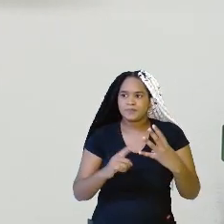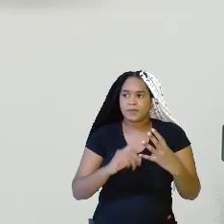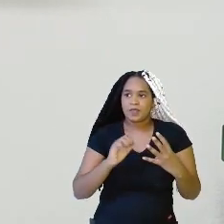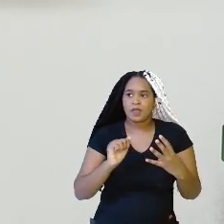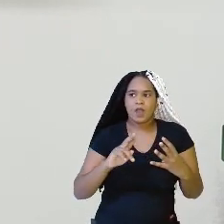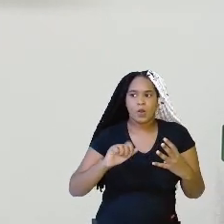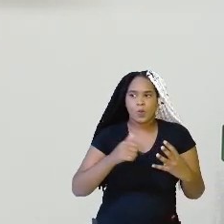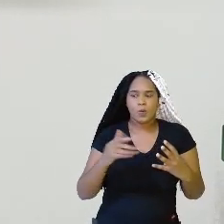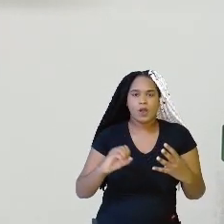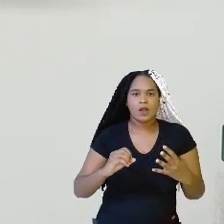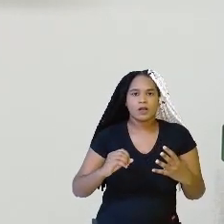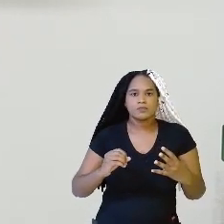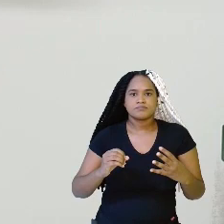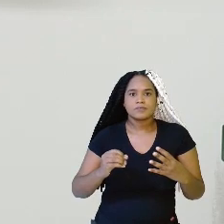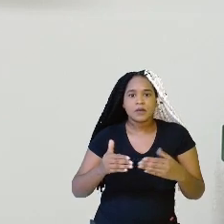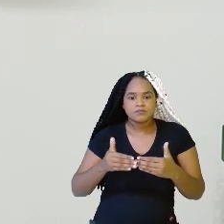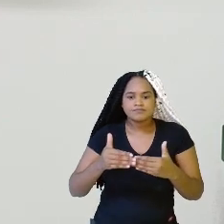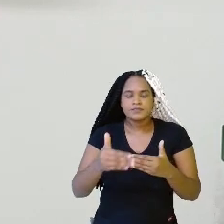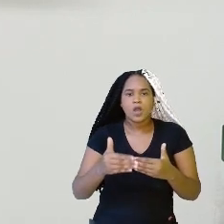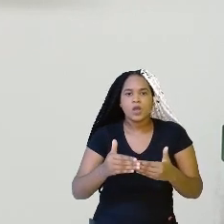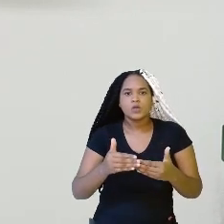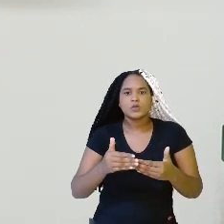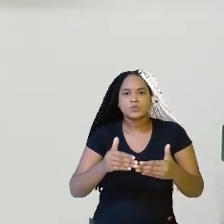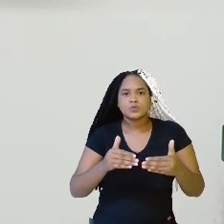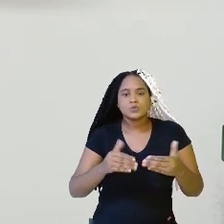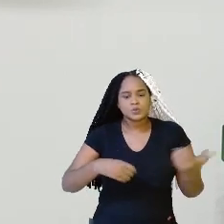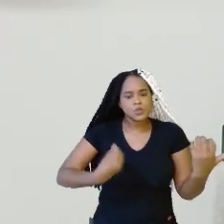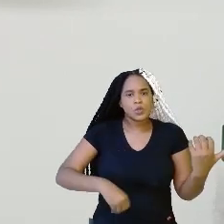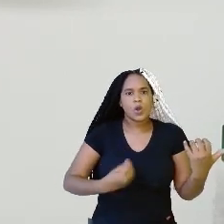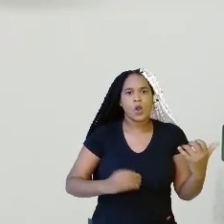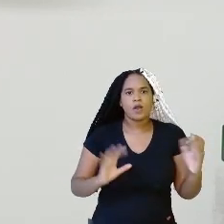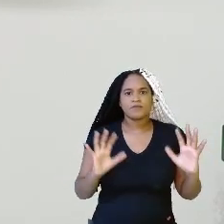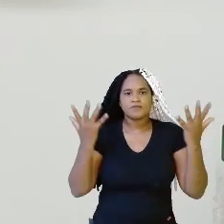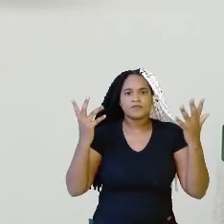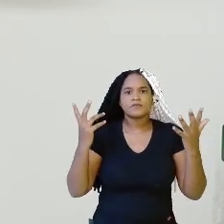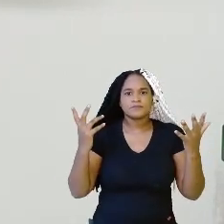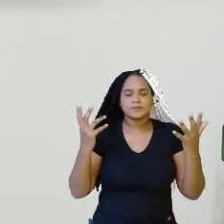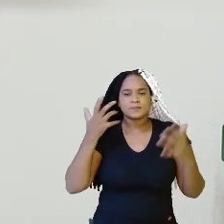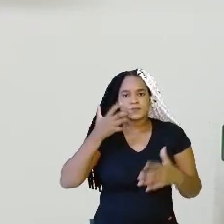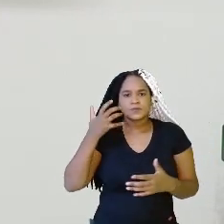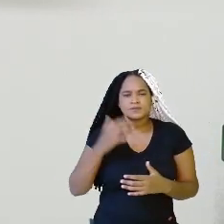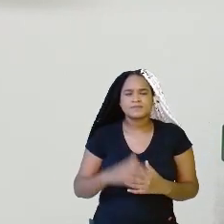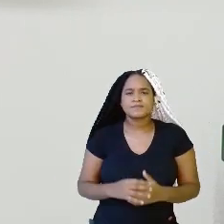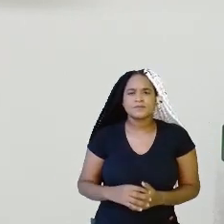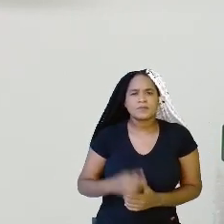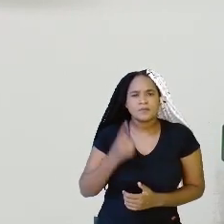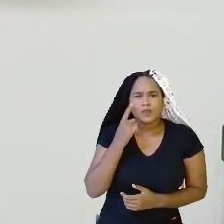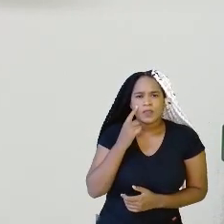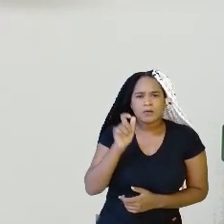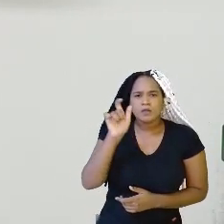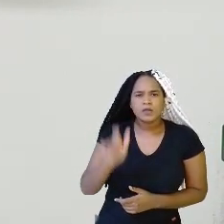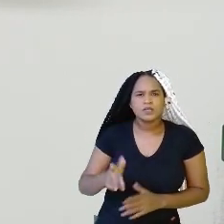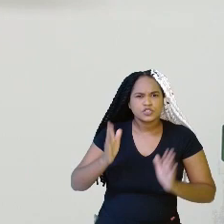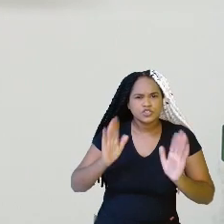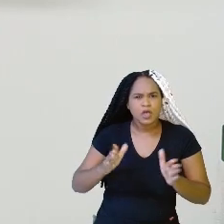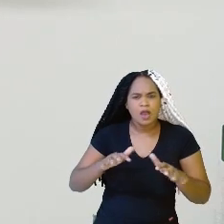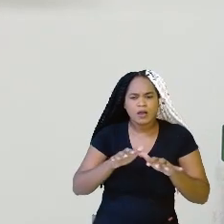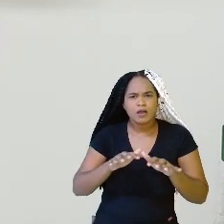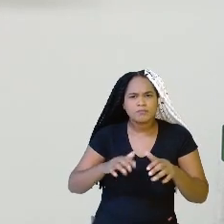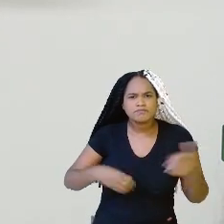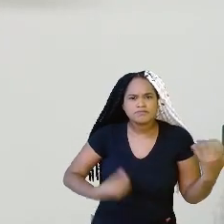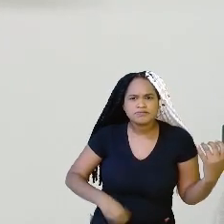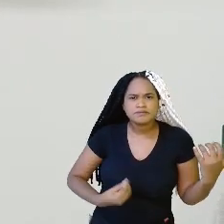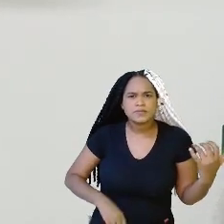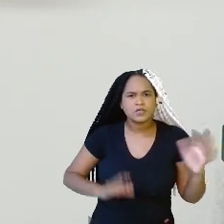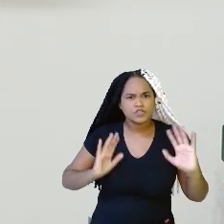no festival de música. Cauã já tocou? Ele toca nesse momento? Ah, ele tocará. Isso ainda vai